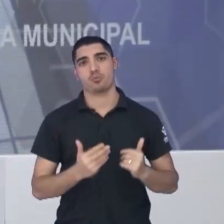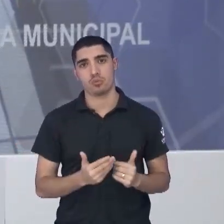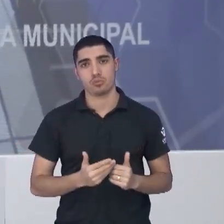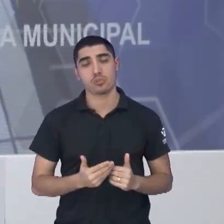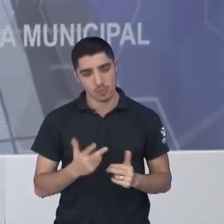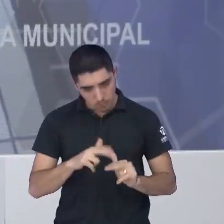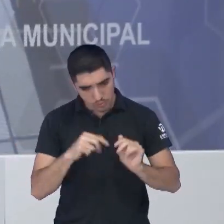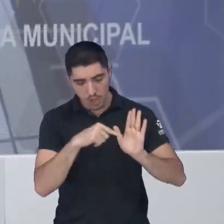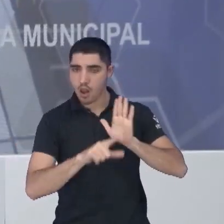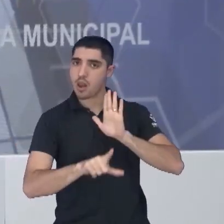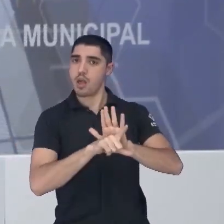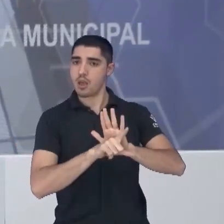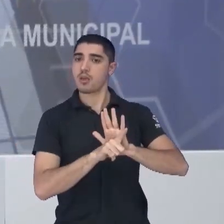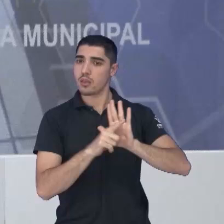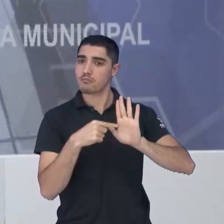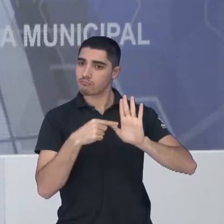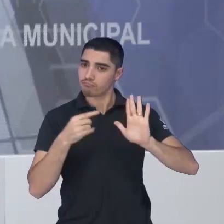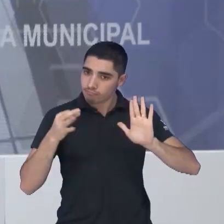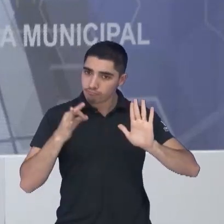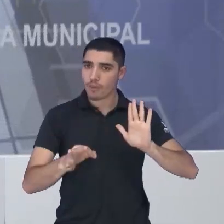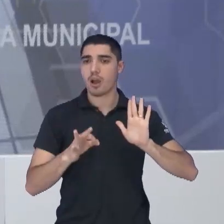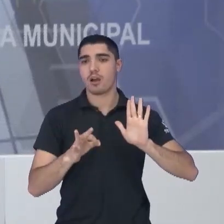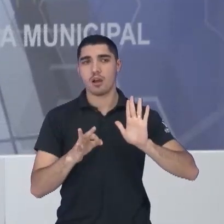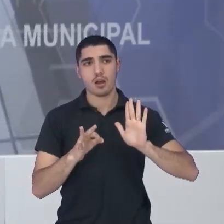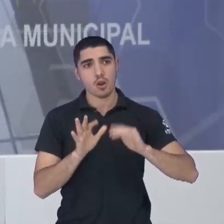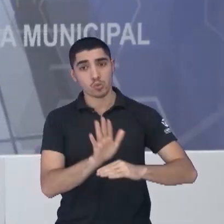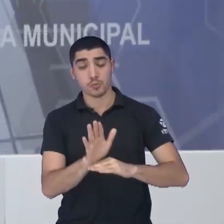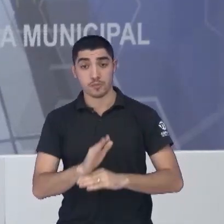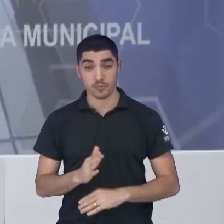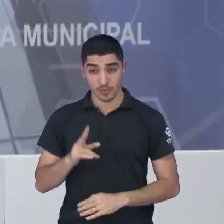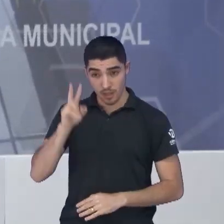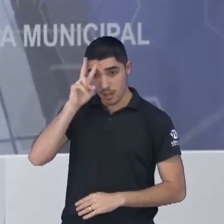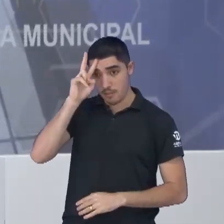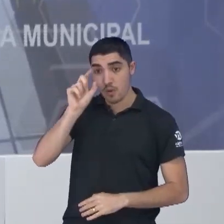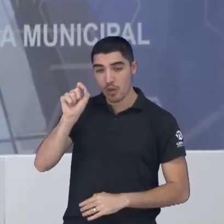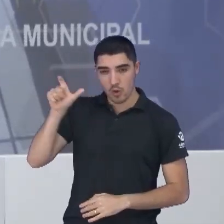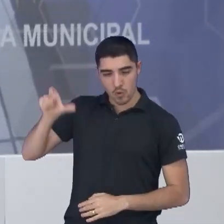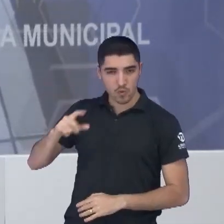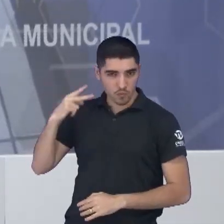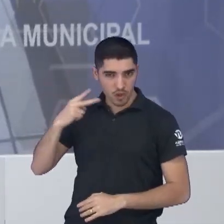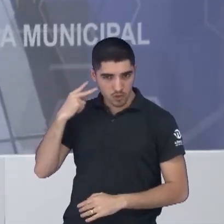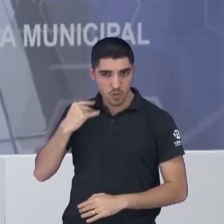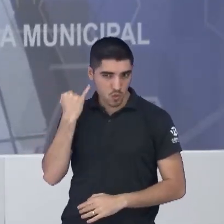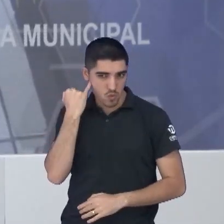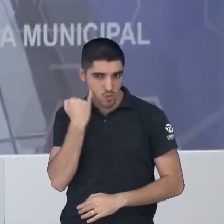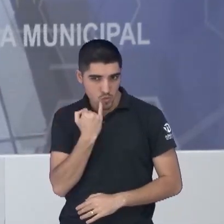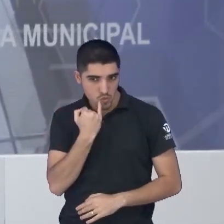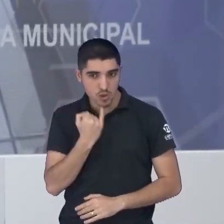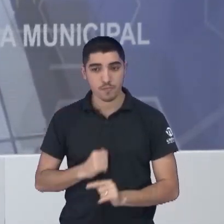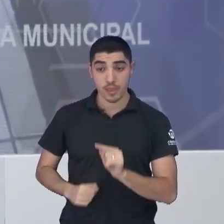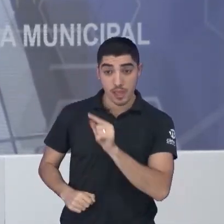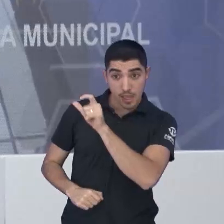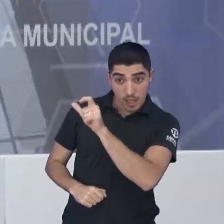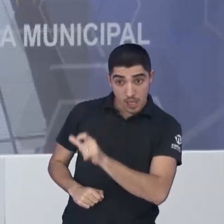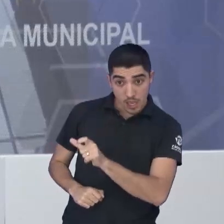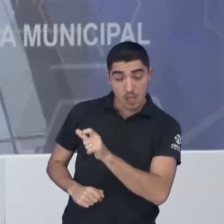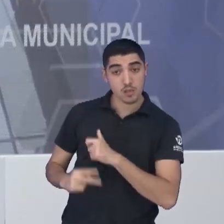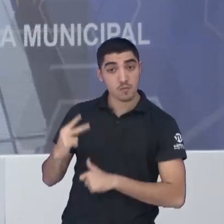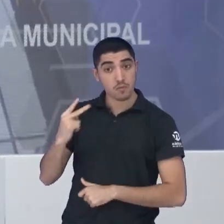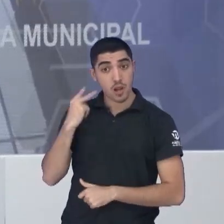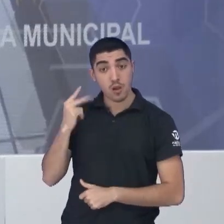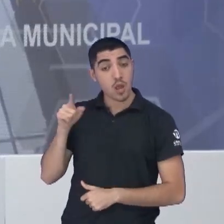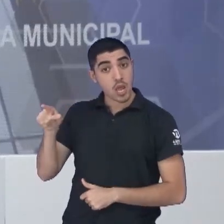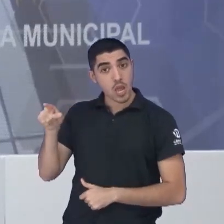Eu quero lembrar, inclusive, que o vereador José Luiz Nunes, que secretaria os trabalhos, foi um vereador que